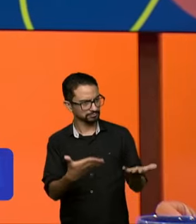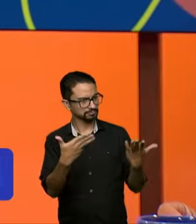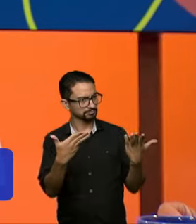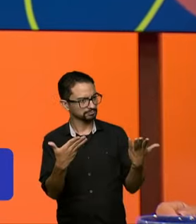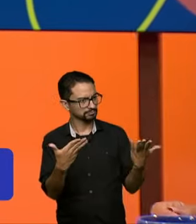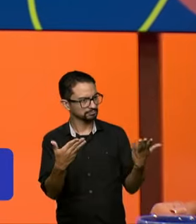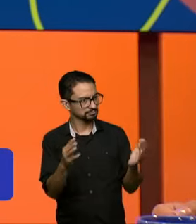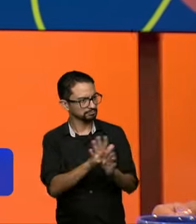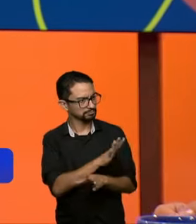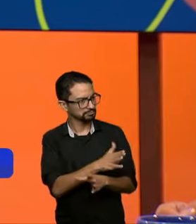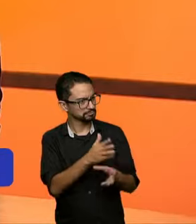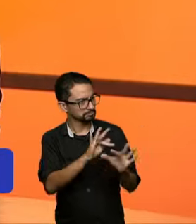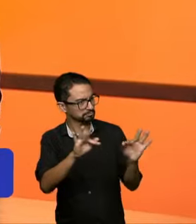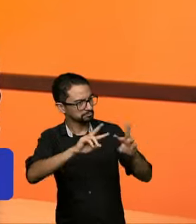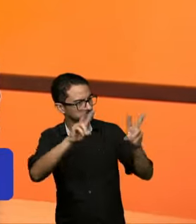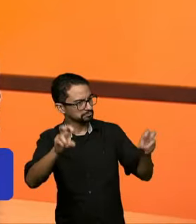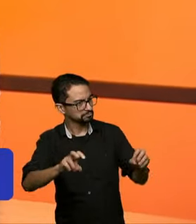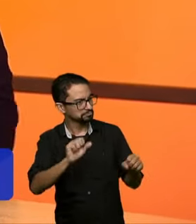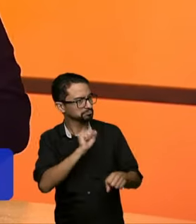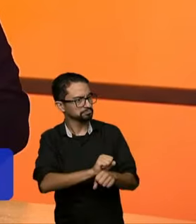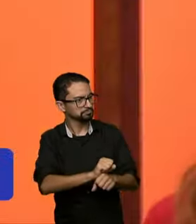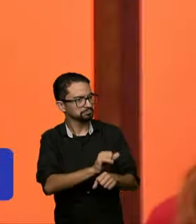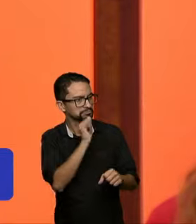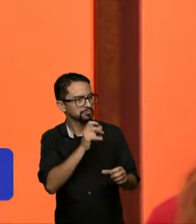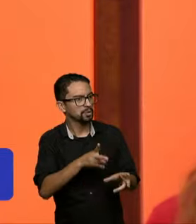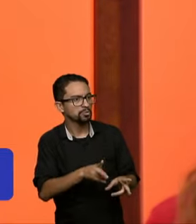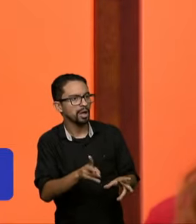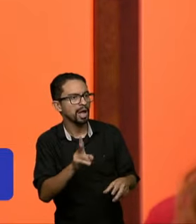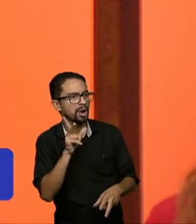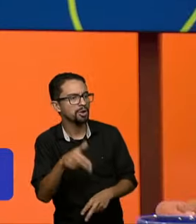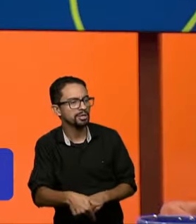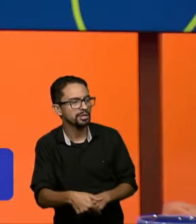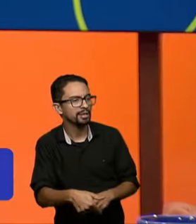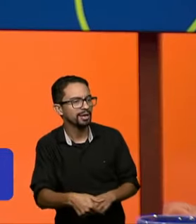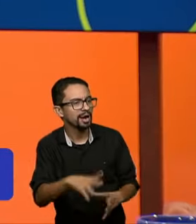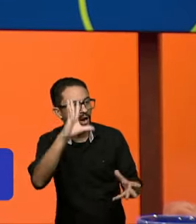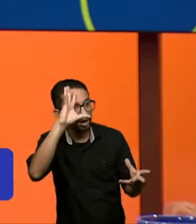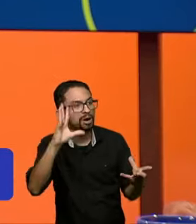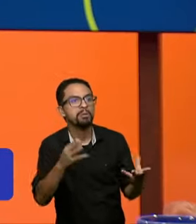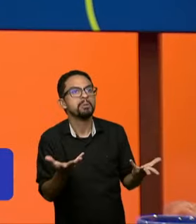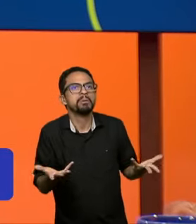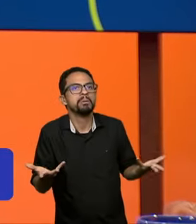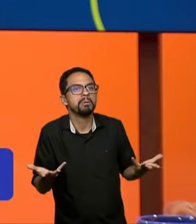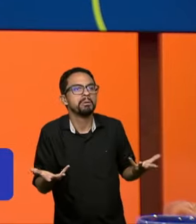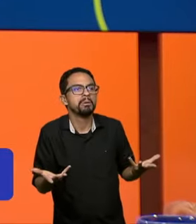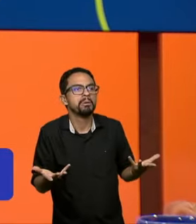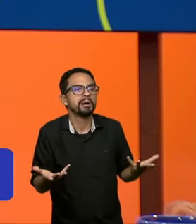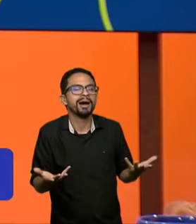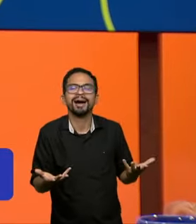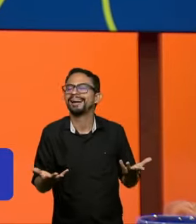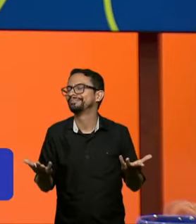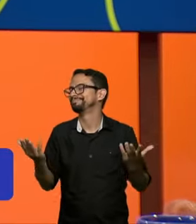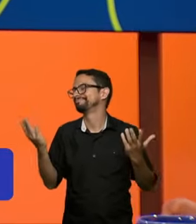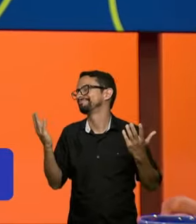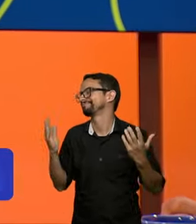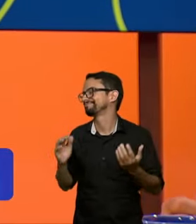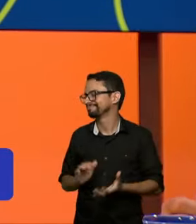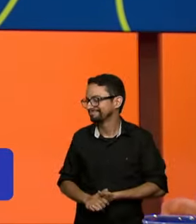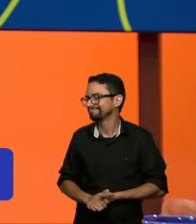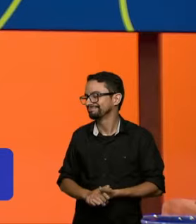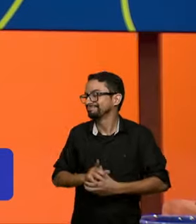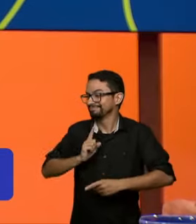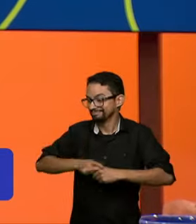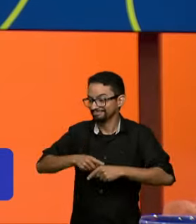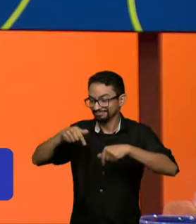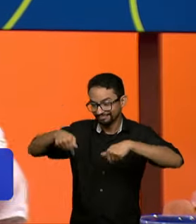conclui uma frase? Eu falei, daí conclui-se quê? Eu falei, você não conclui. Eu falei, ah, não, é que isso é porque